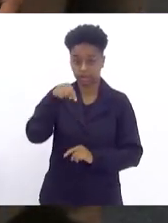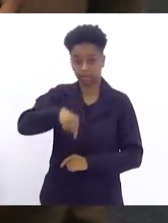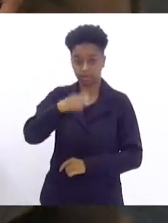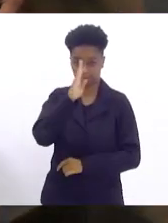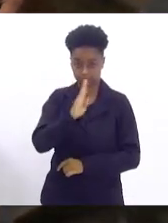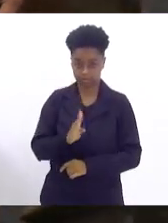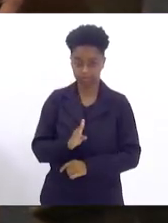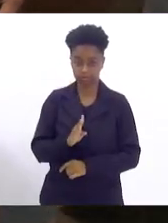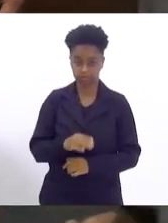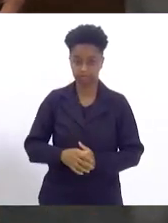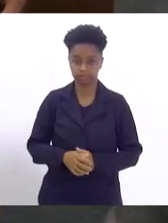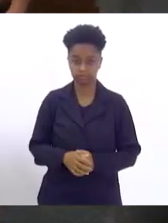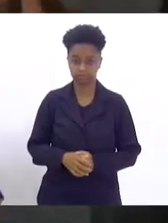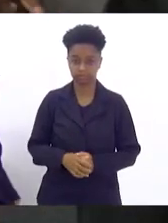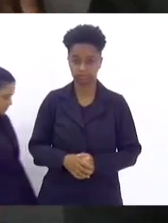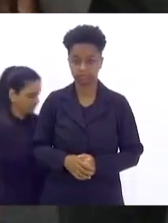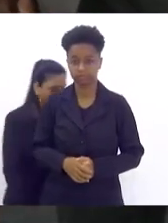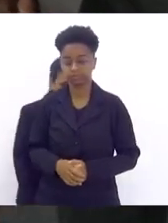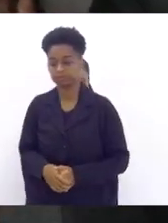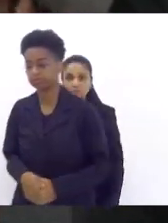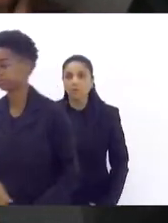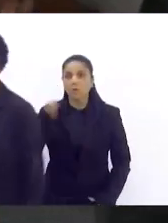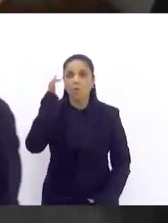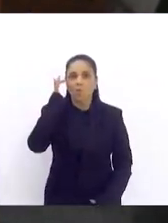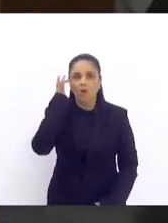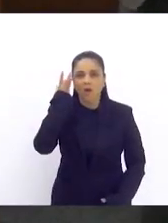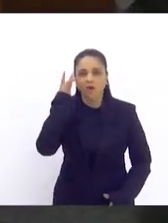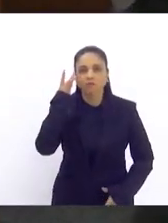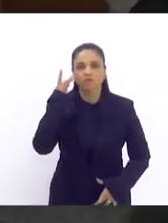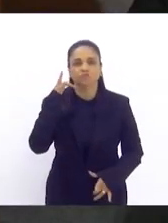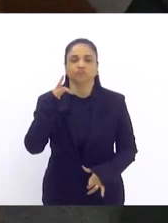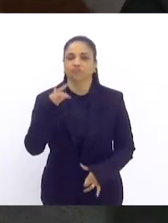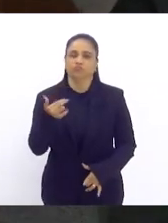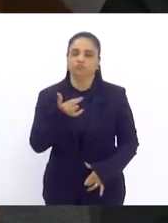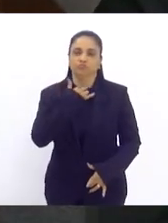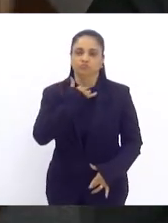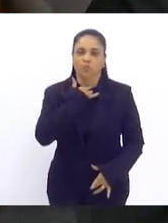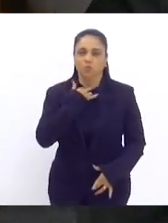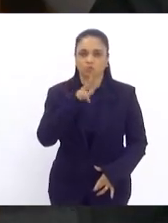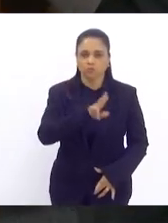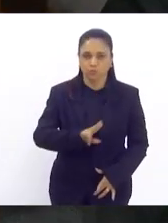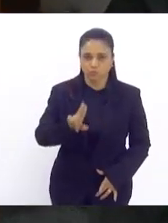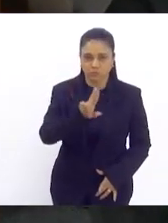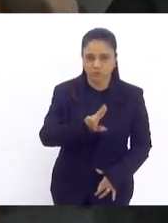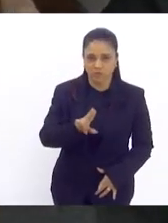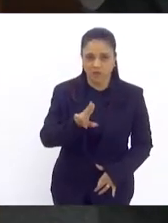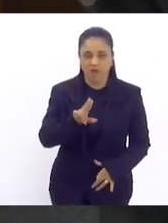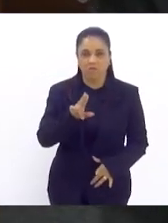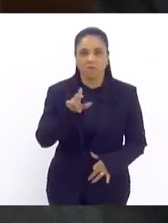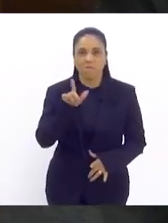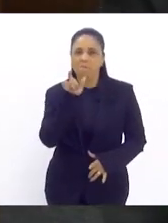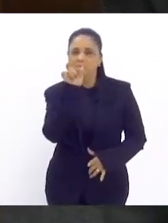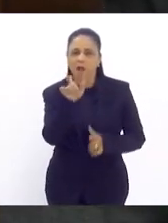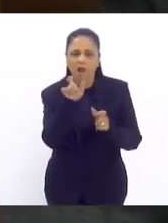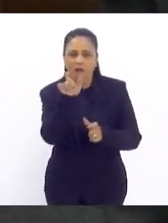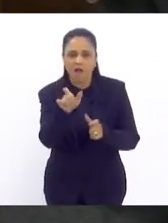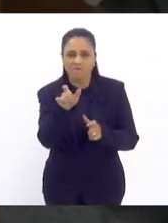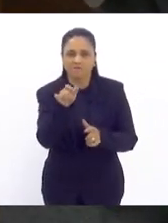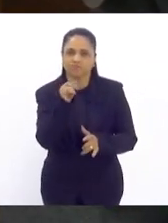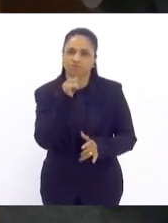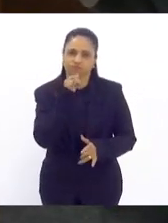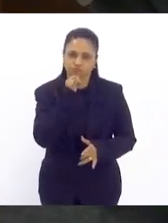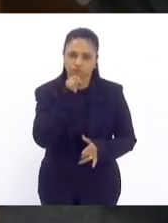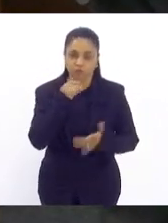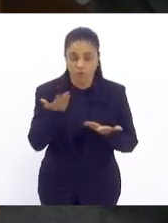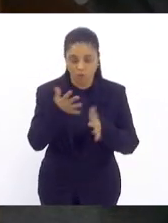Então eu acho que a gente não deve estar utilizando de uma fala infeliz para uma casa